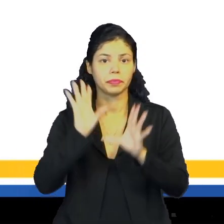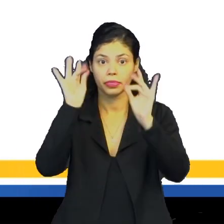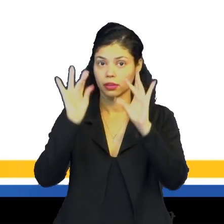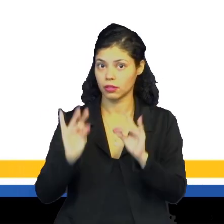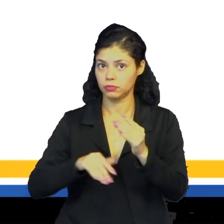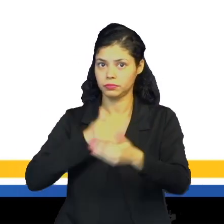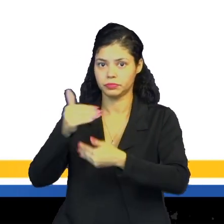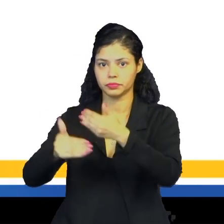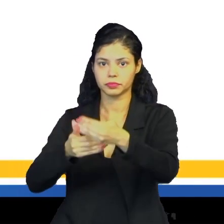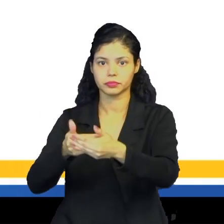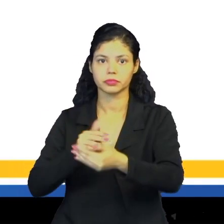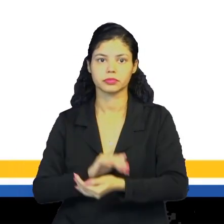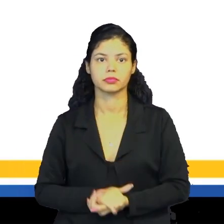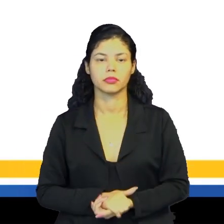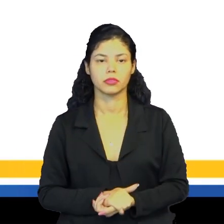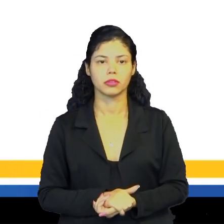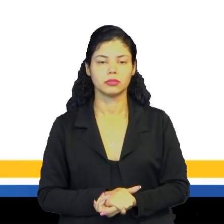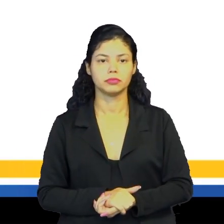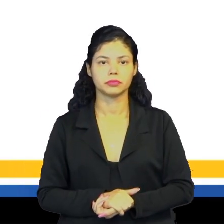destacaram nesse processo.